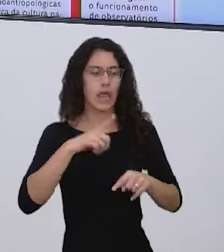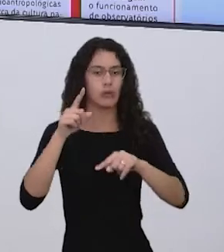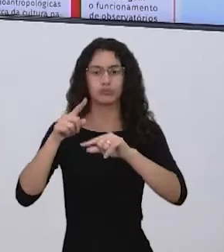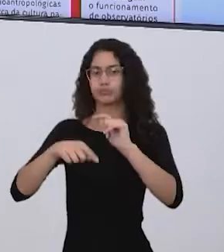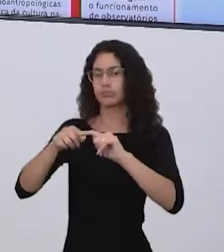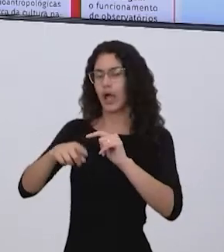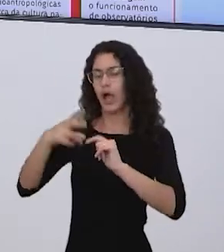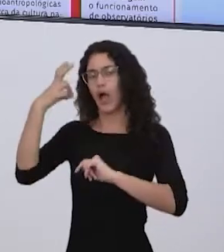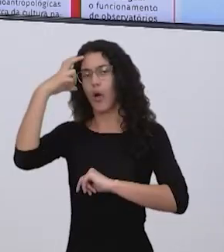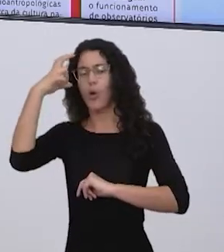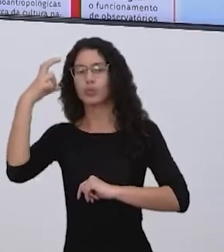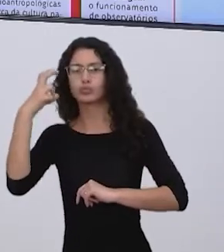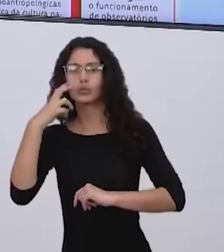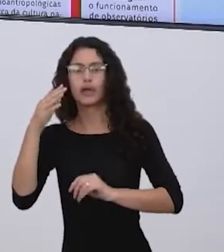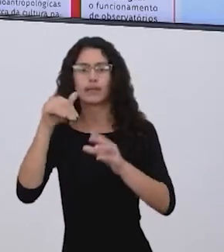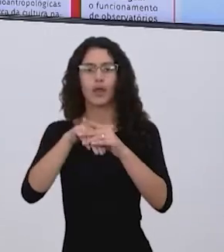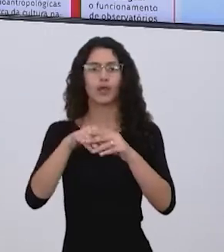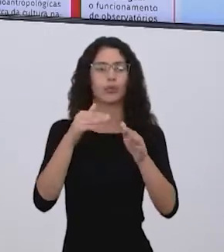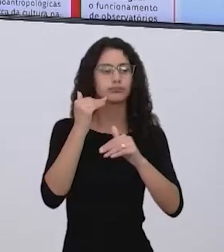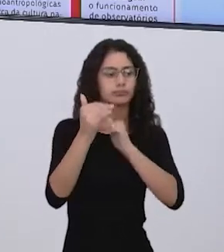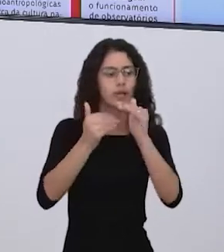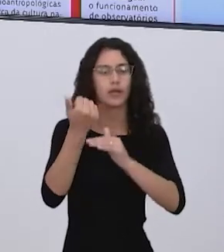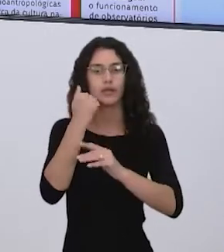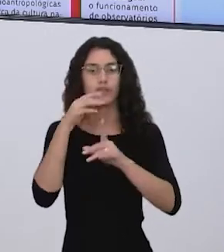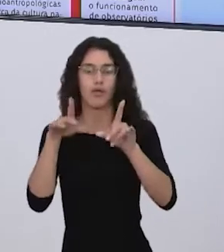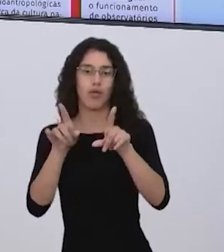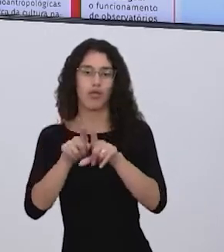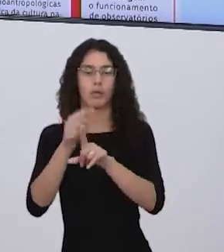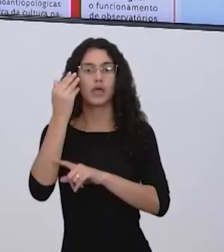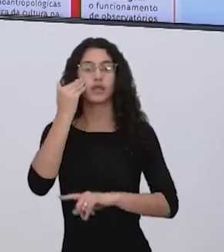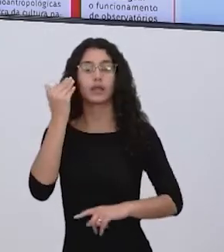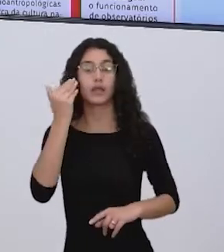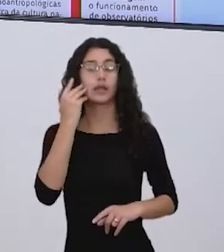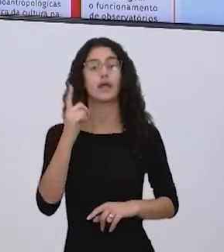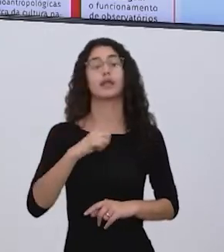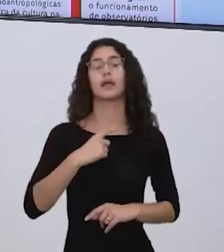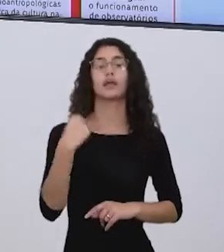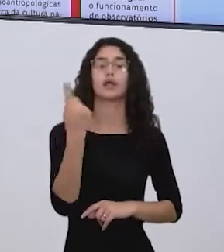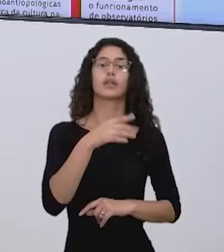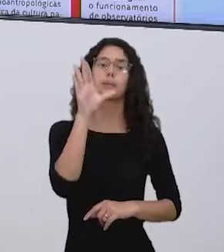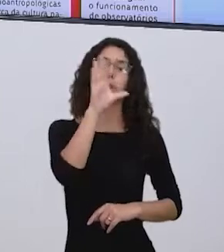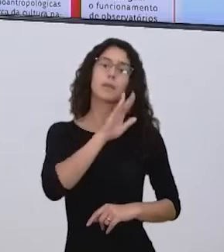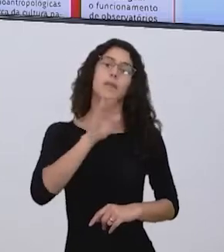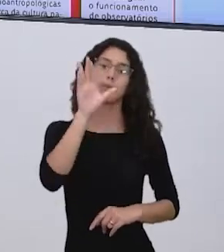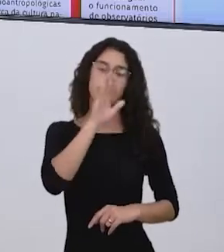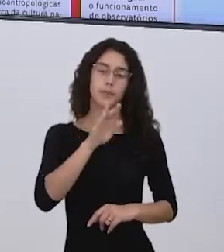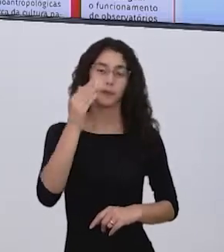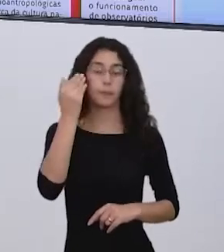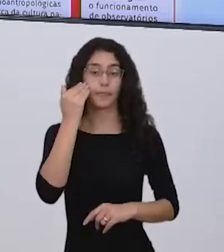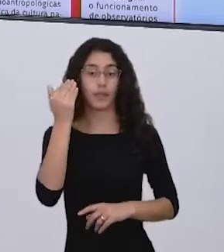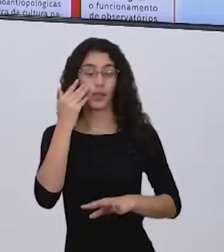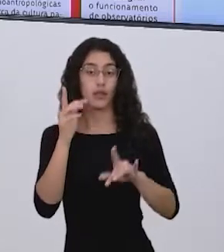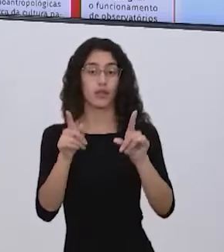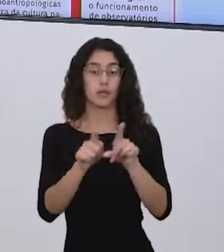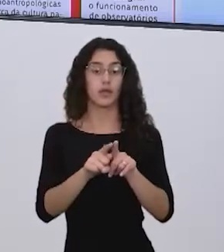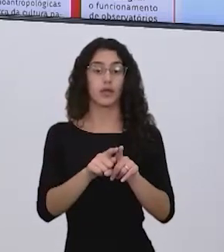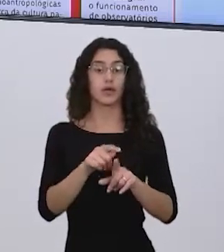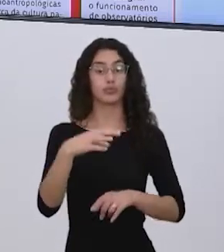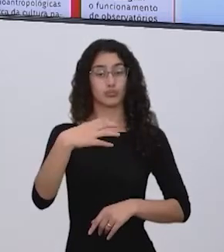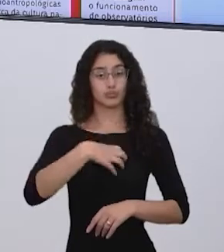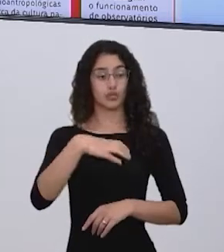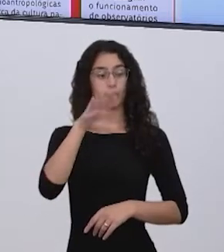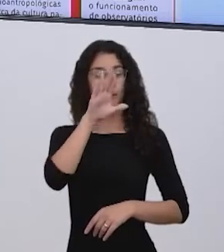que é cultura dentro do processo científico e também entender isso na nossa oralidade, entender que a fala,